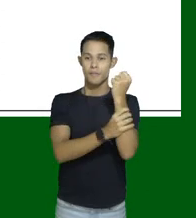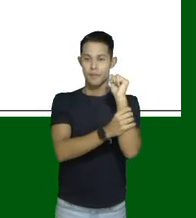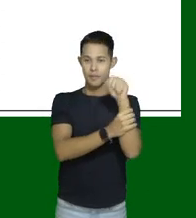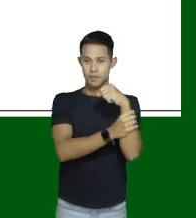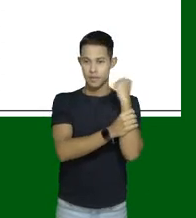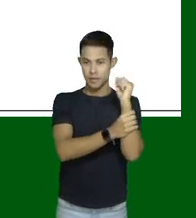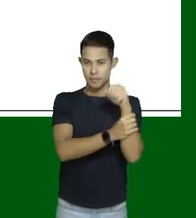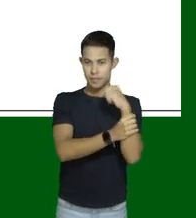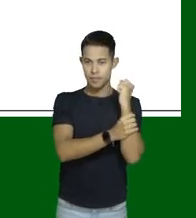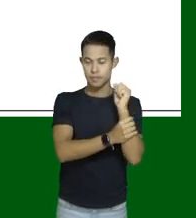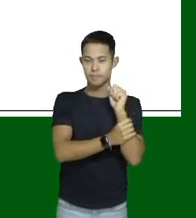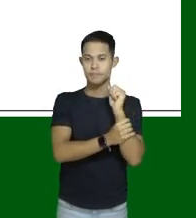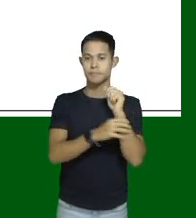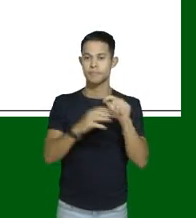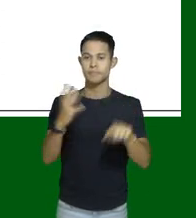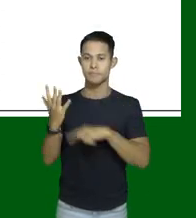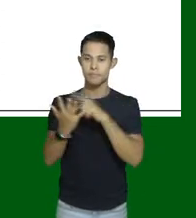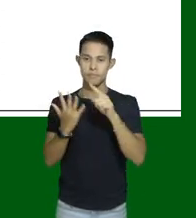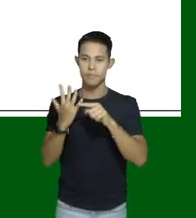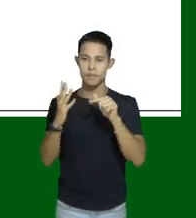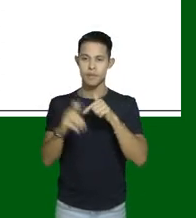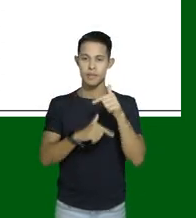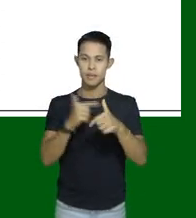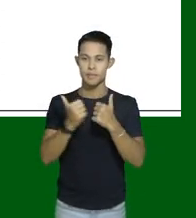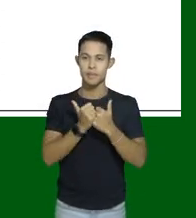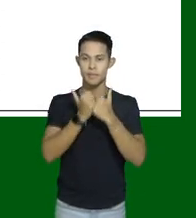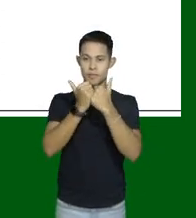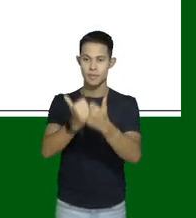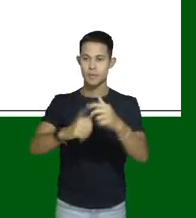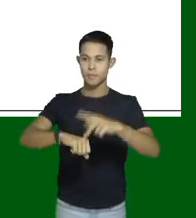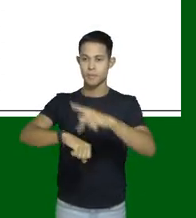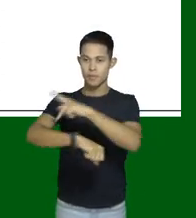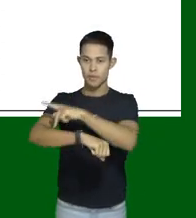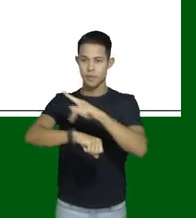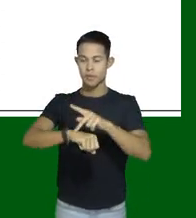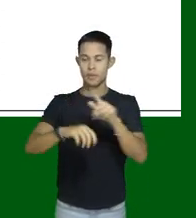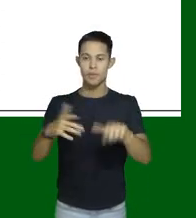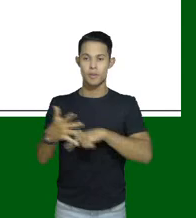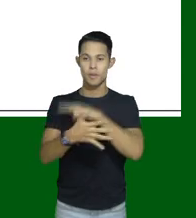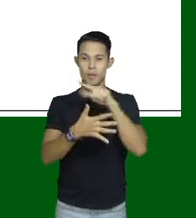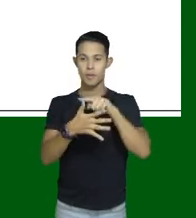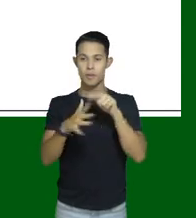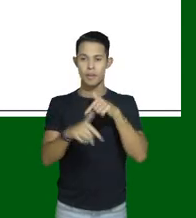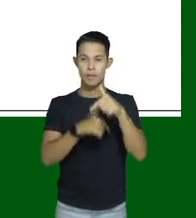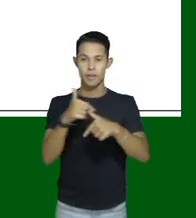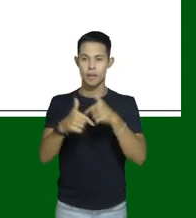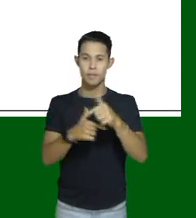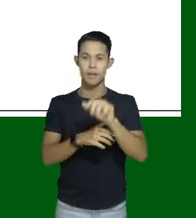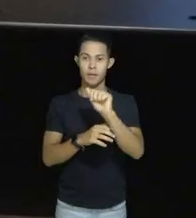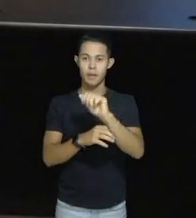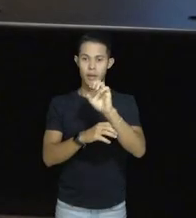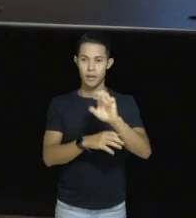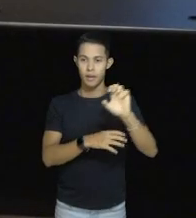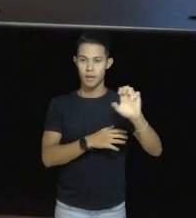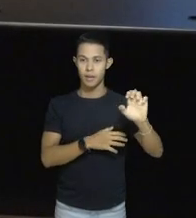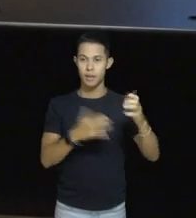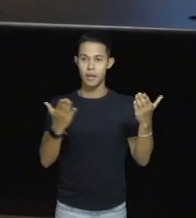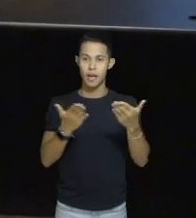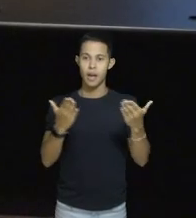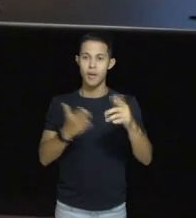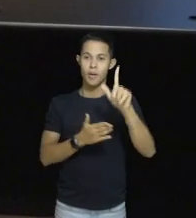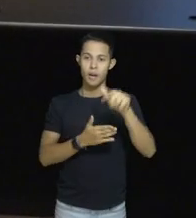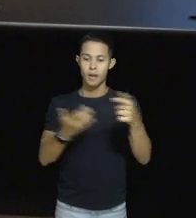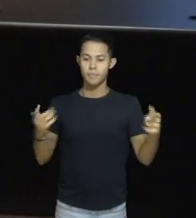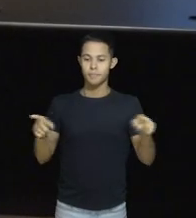e serviço de apoio pedagógico e serviço de AE. Alguns serviços a gente tem em parceria com a Secretaria